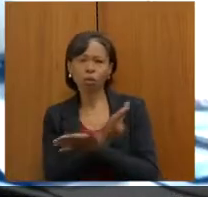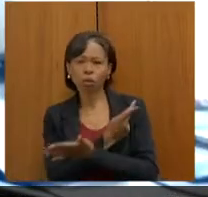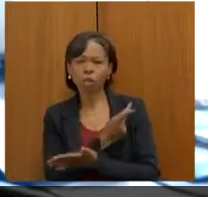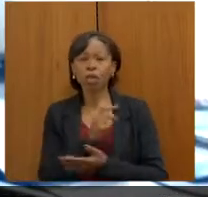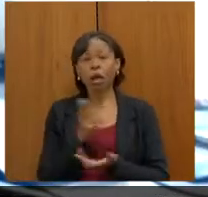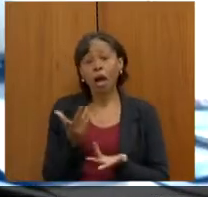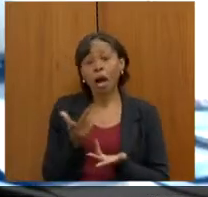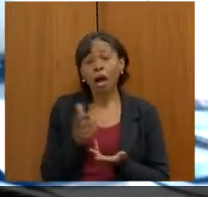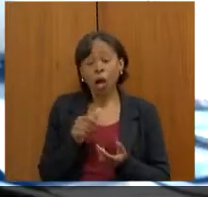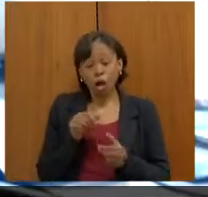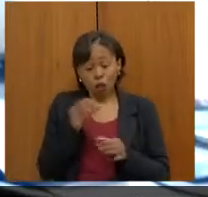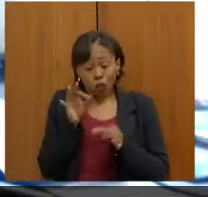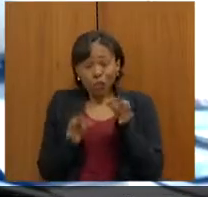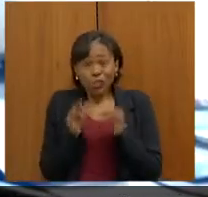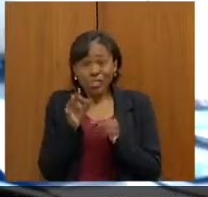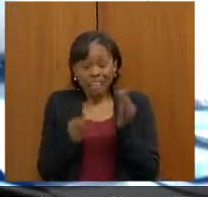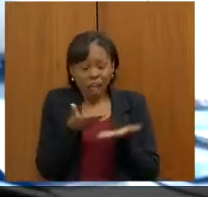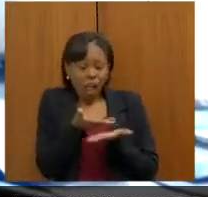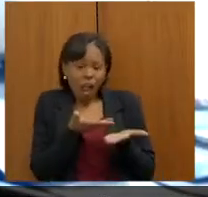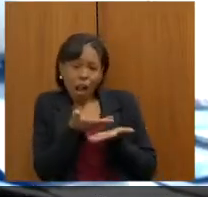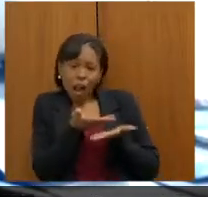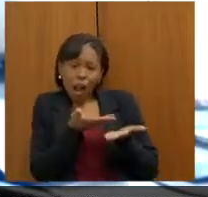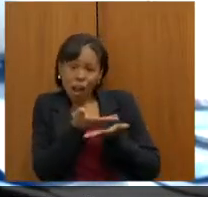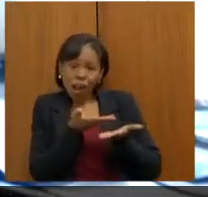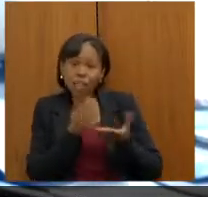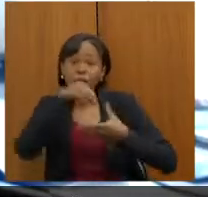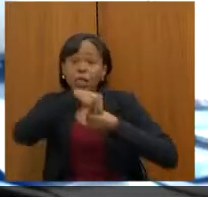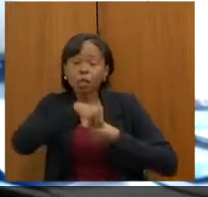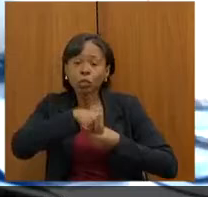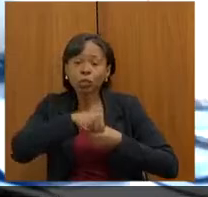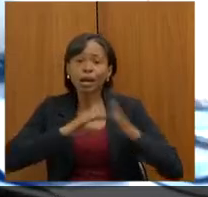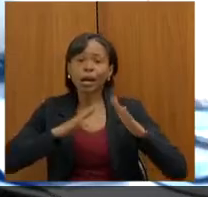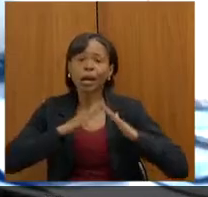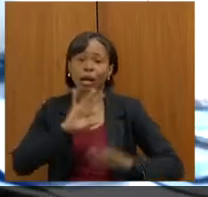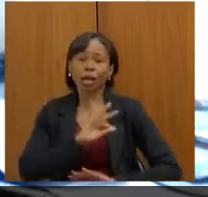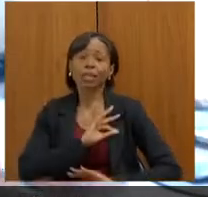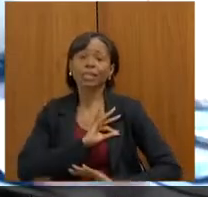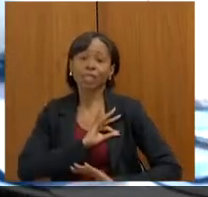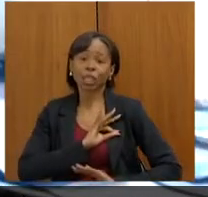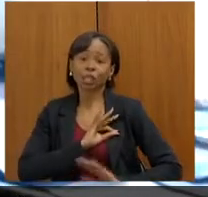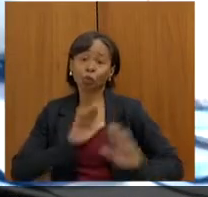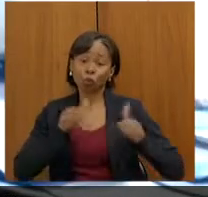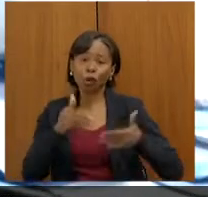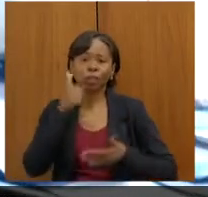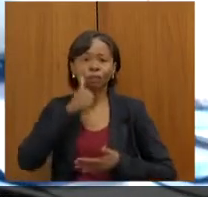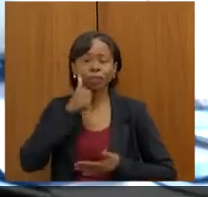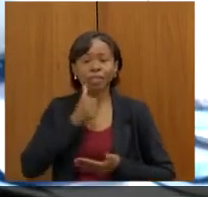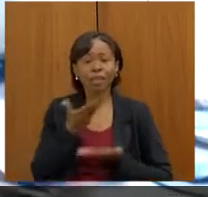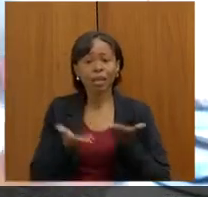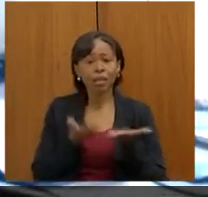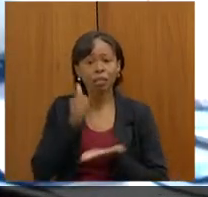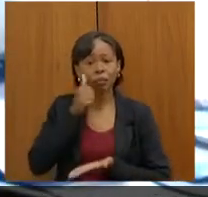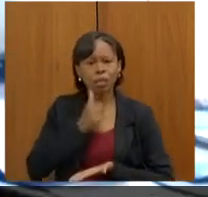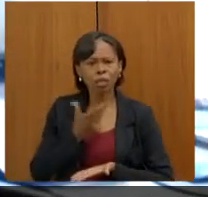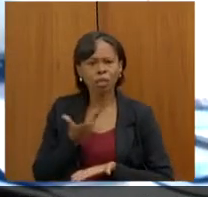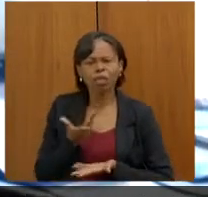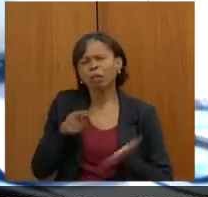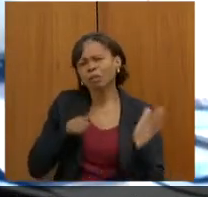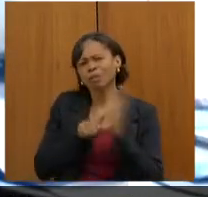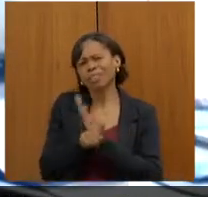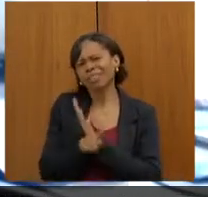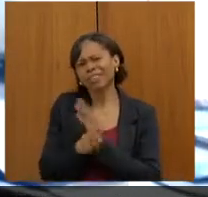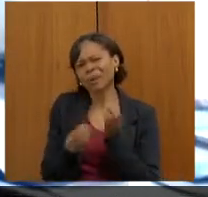restaurativa sendo realizado tipos de dentro da delegacia de atendimento às mulheres eu não quero lhe perguntar qual é o grau